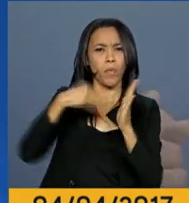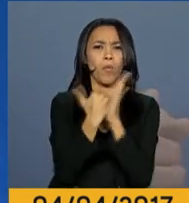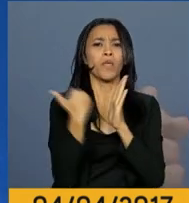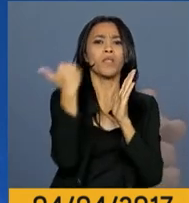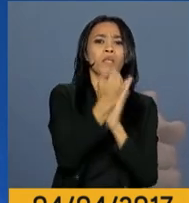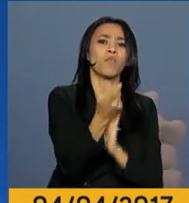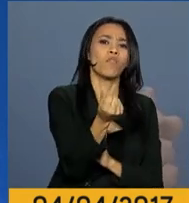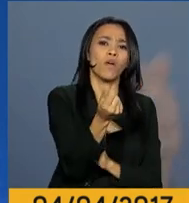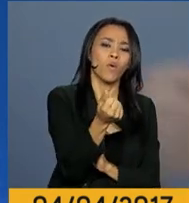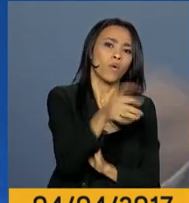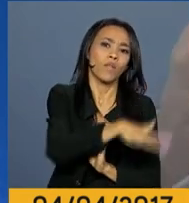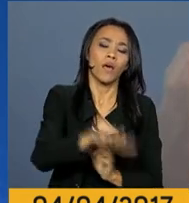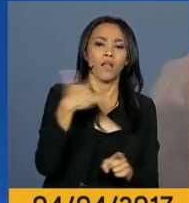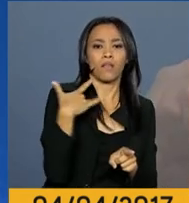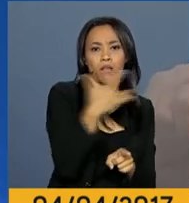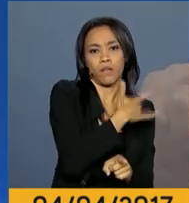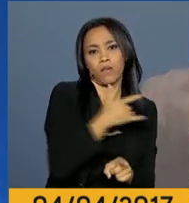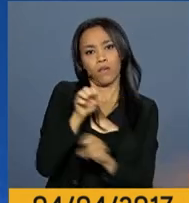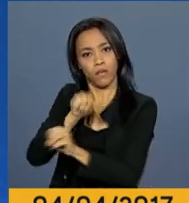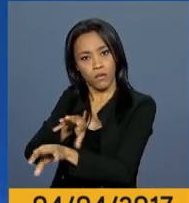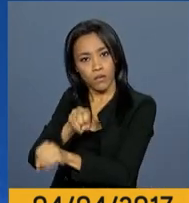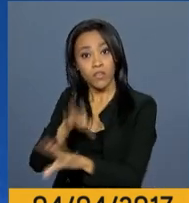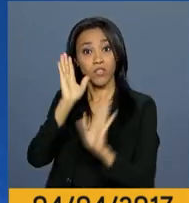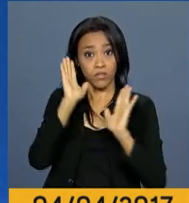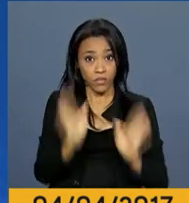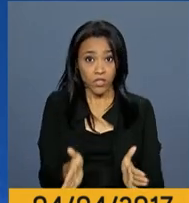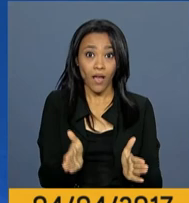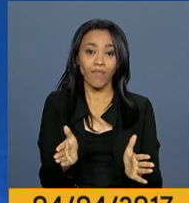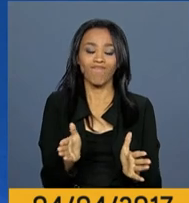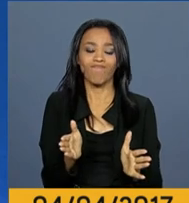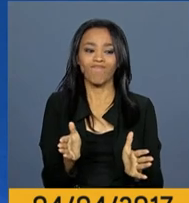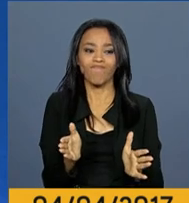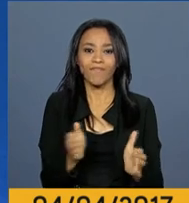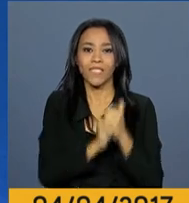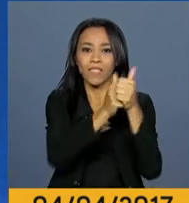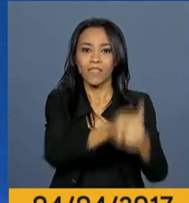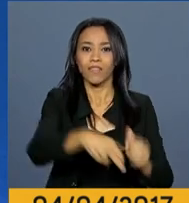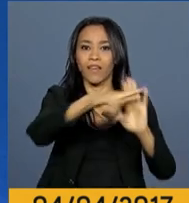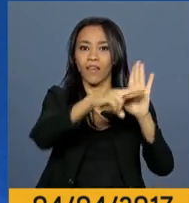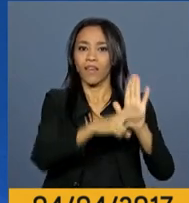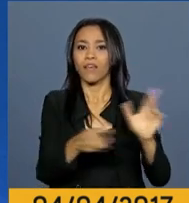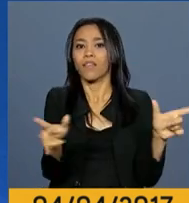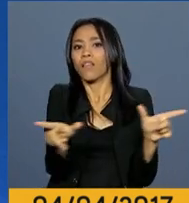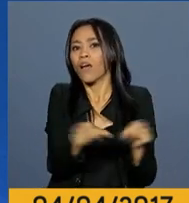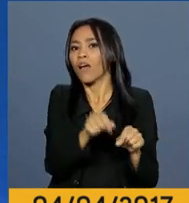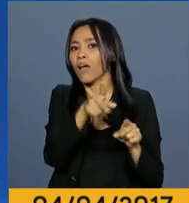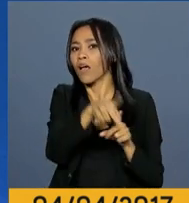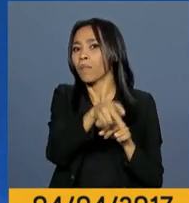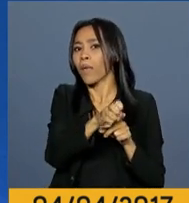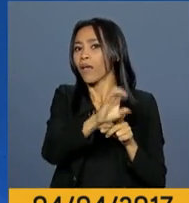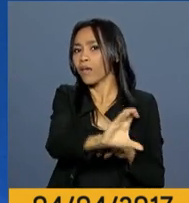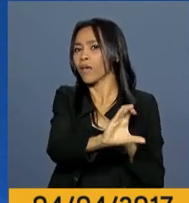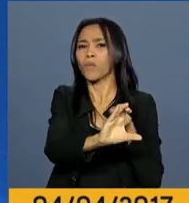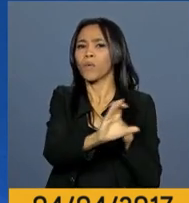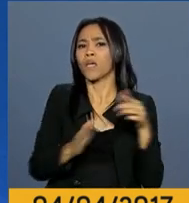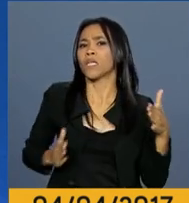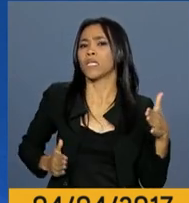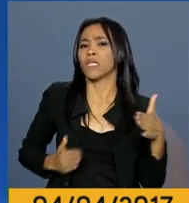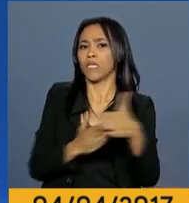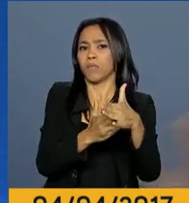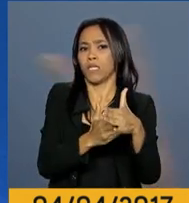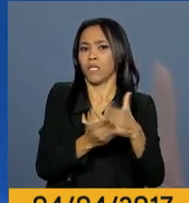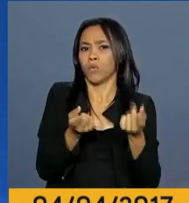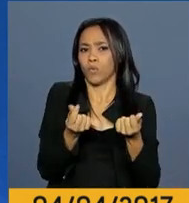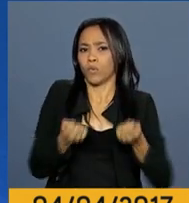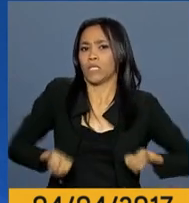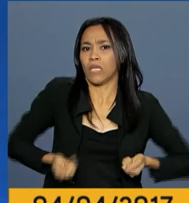e da educação e já nos pautamos pela PEC, pela proposta de emenda constitucional, do teto de gastos públicos.